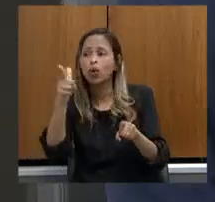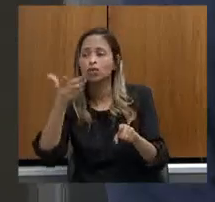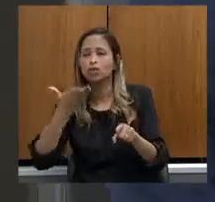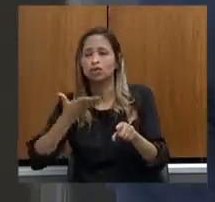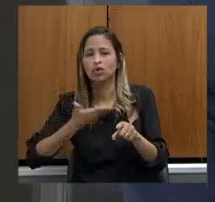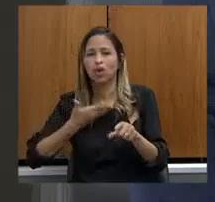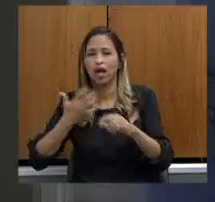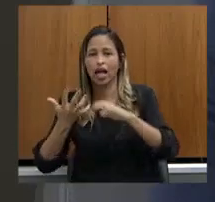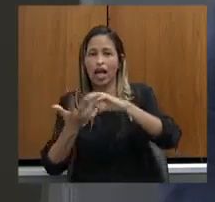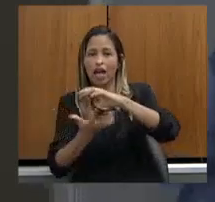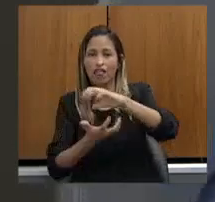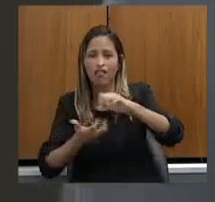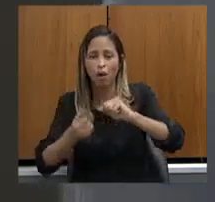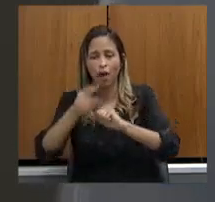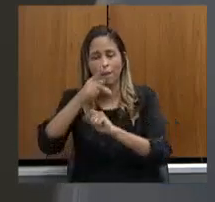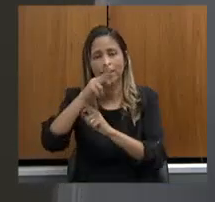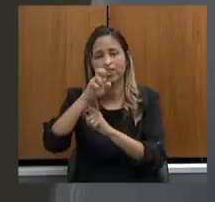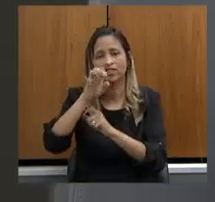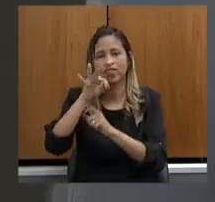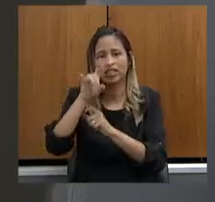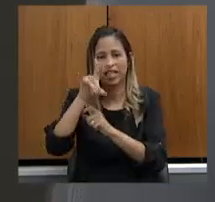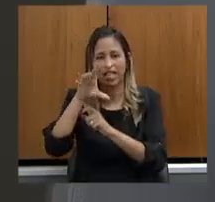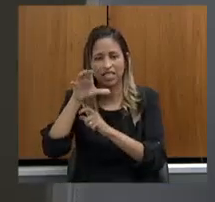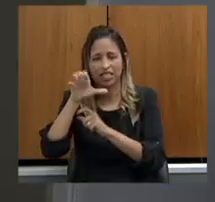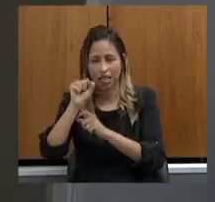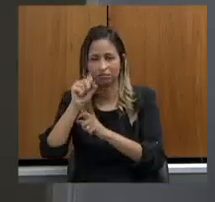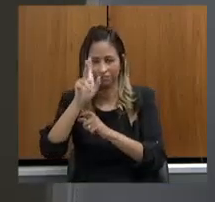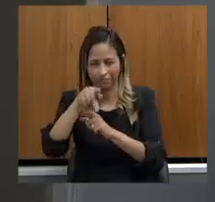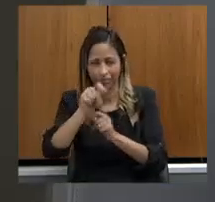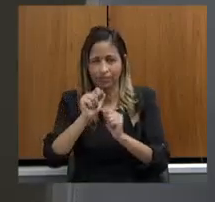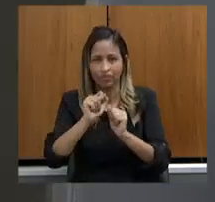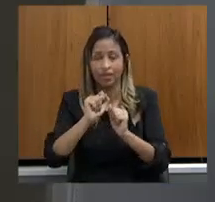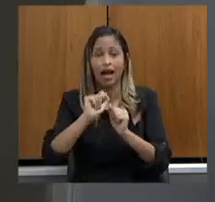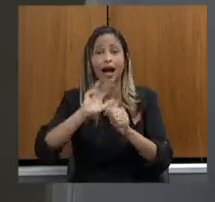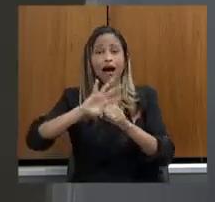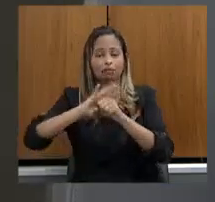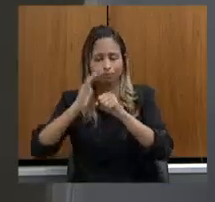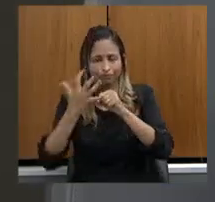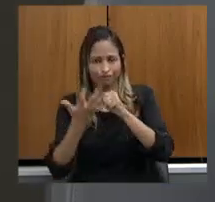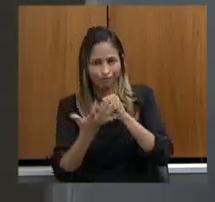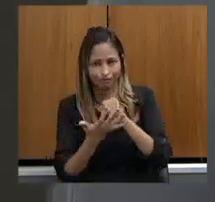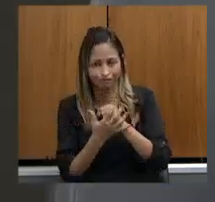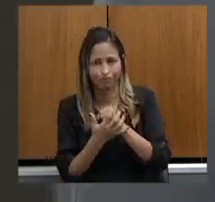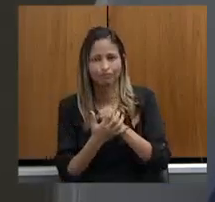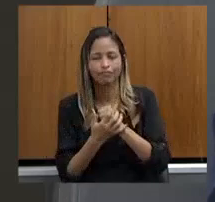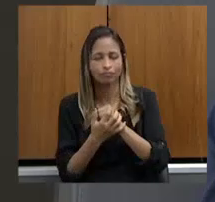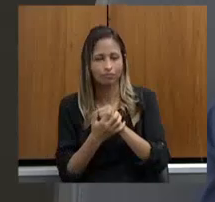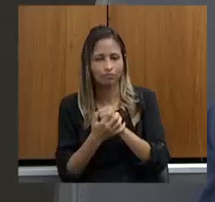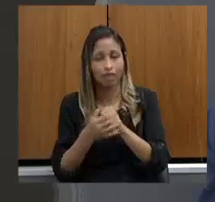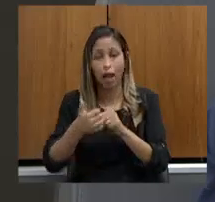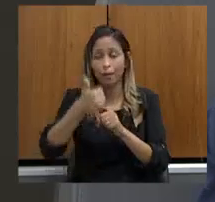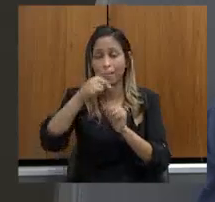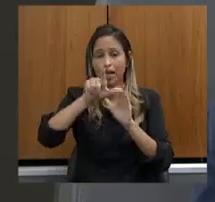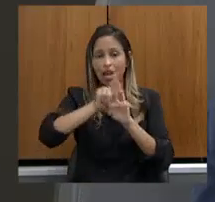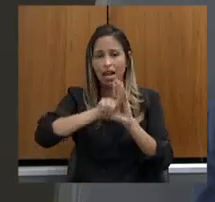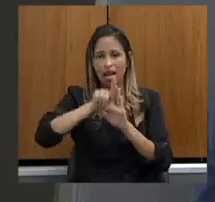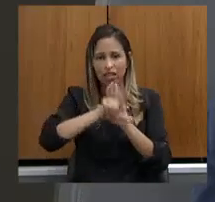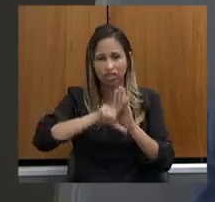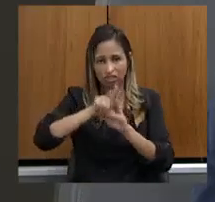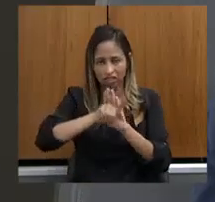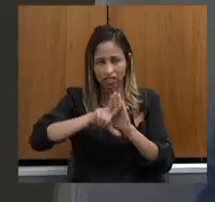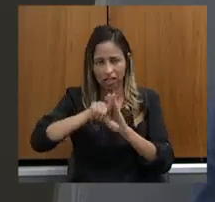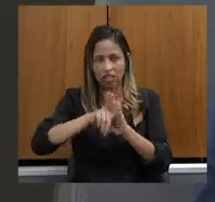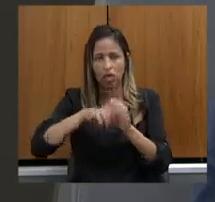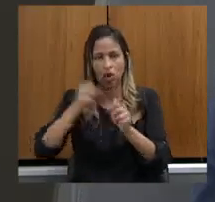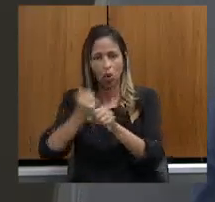foi a reforma da Previdência quando veio a convite a primeira legislação foi foi aqui